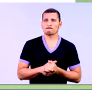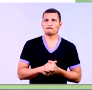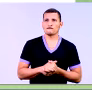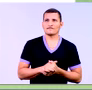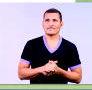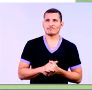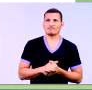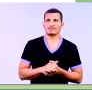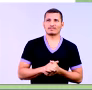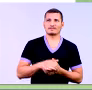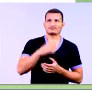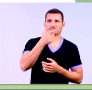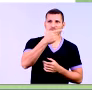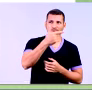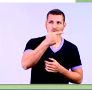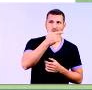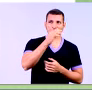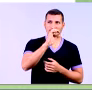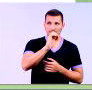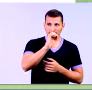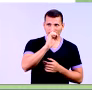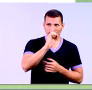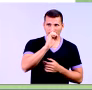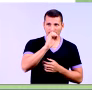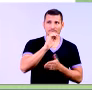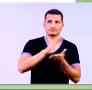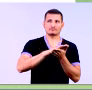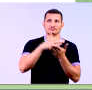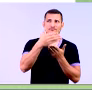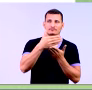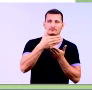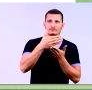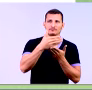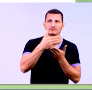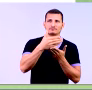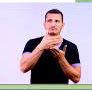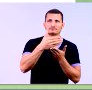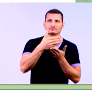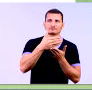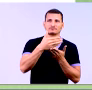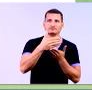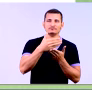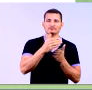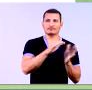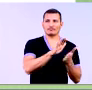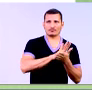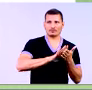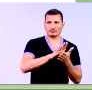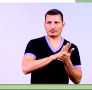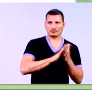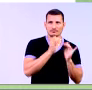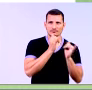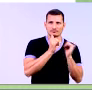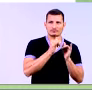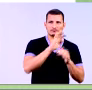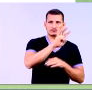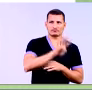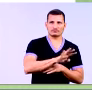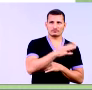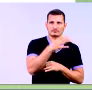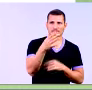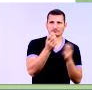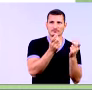um estoque de 20 notebooks, tá? E nenhuma informação registrada na tabela venda,